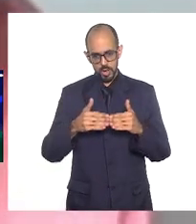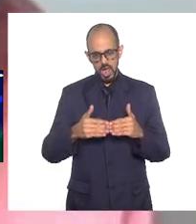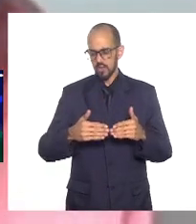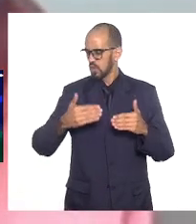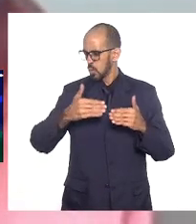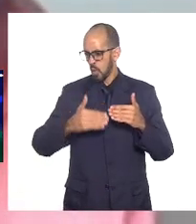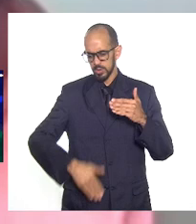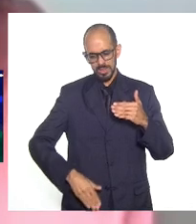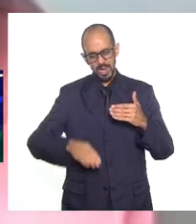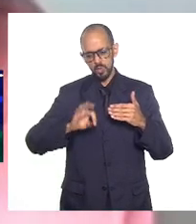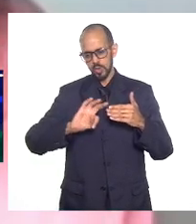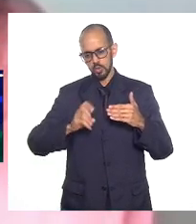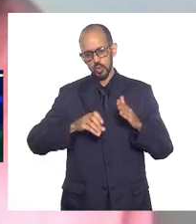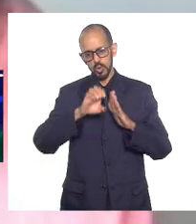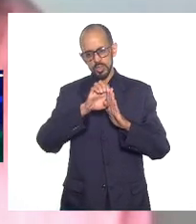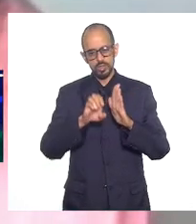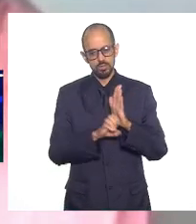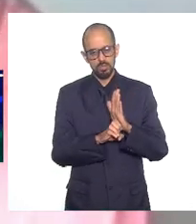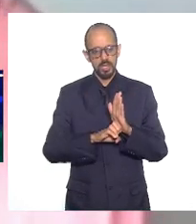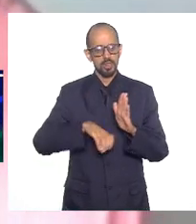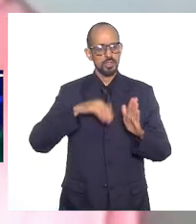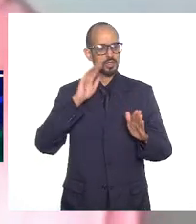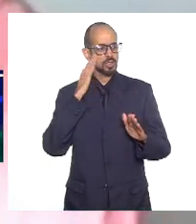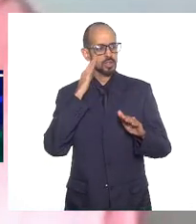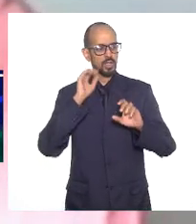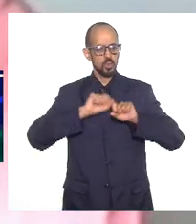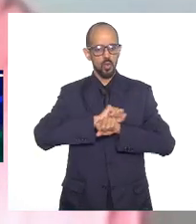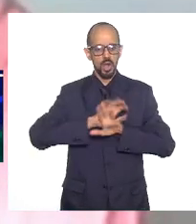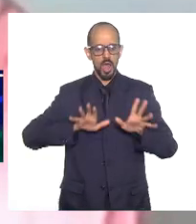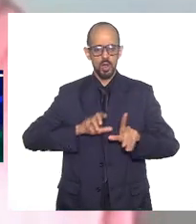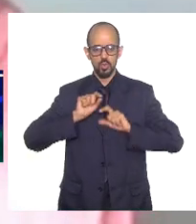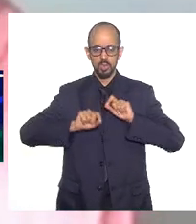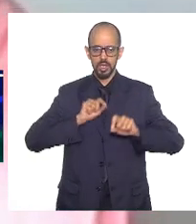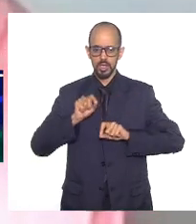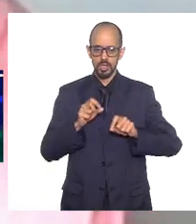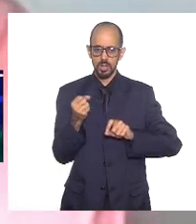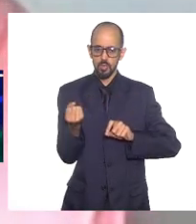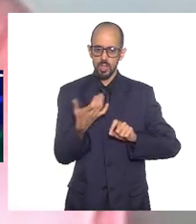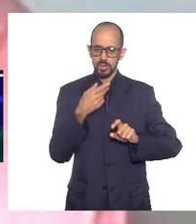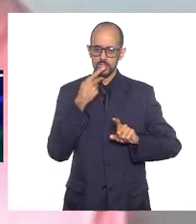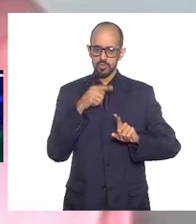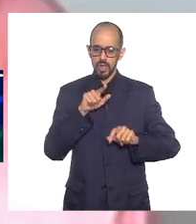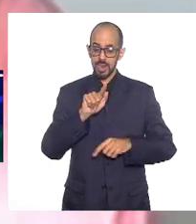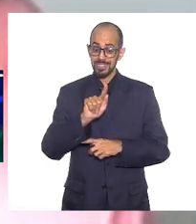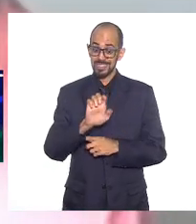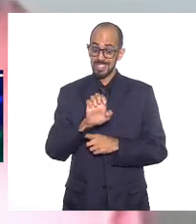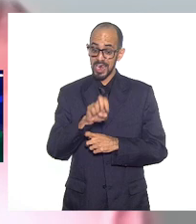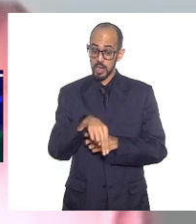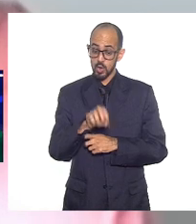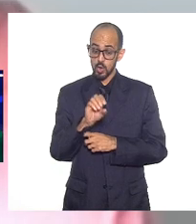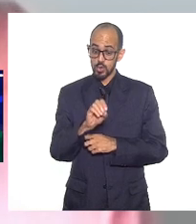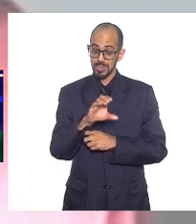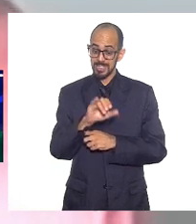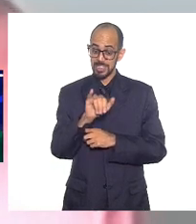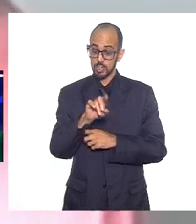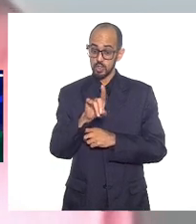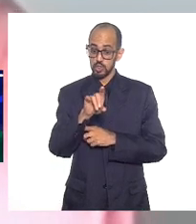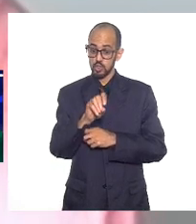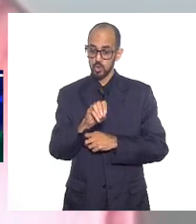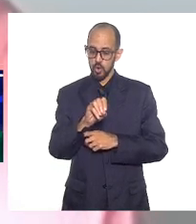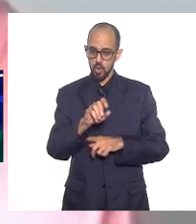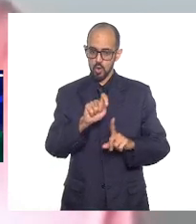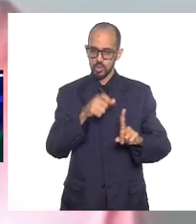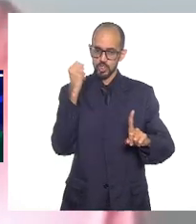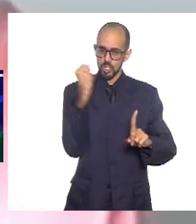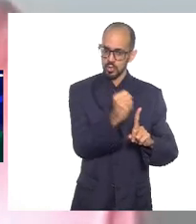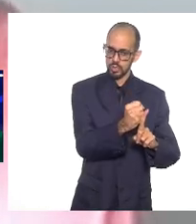as emendas, tendo um entendimento, inclusive, que quando a gente utiliza o termo genocídio, a gente fala, né, não